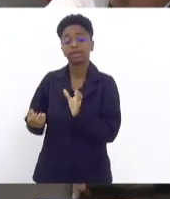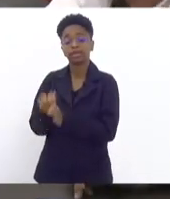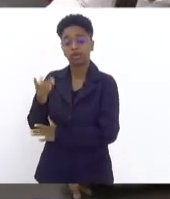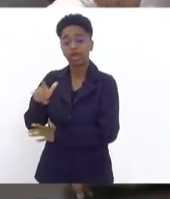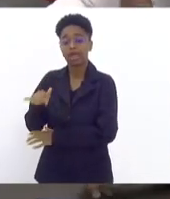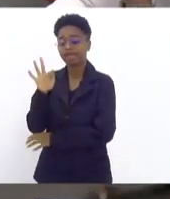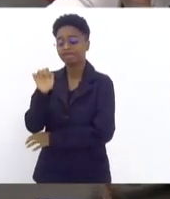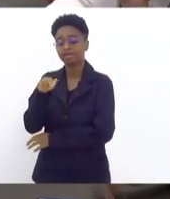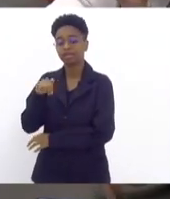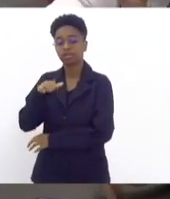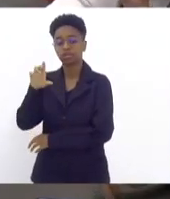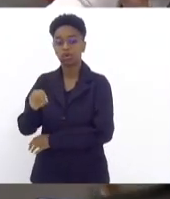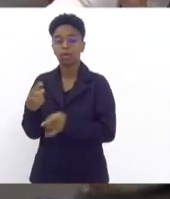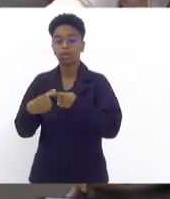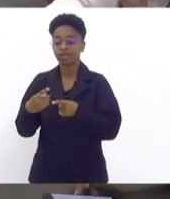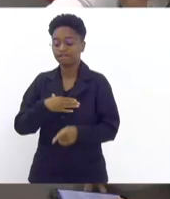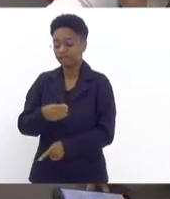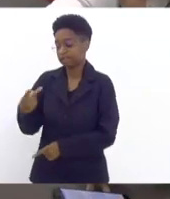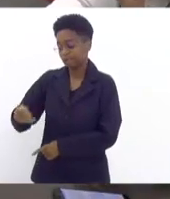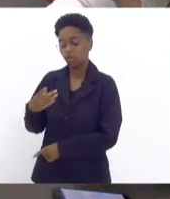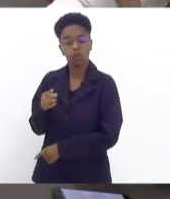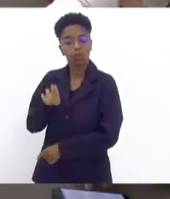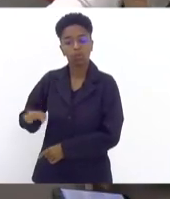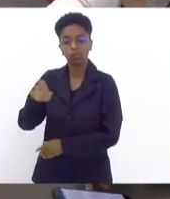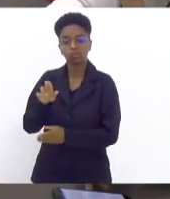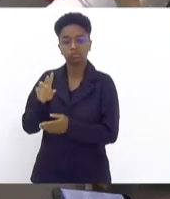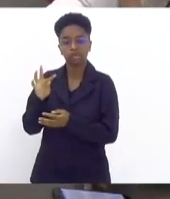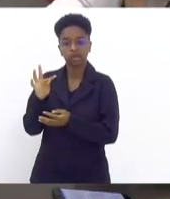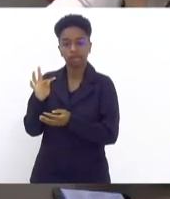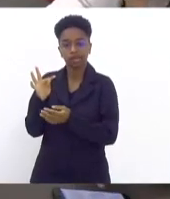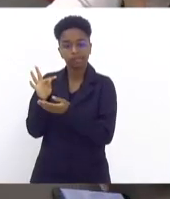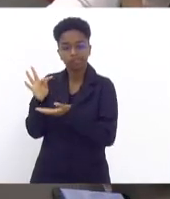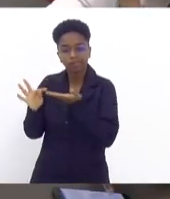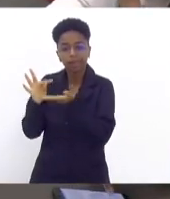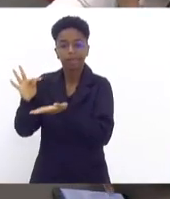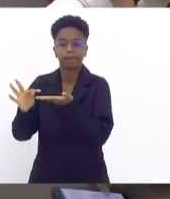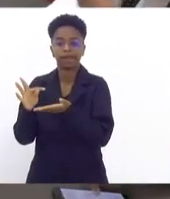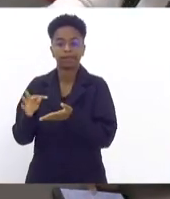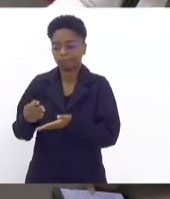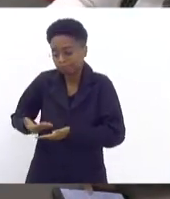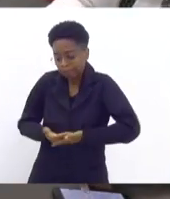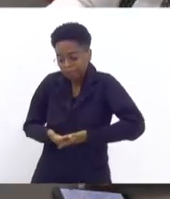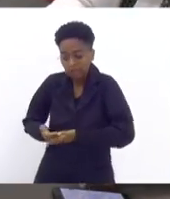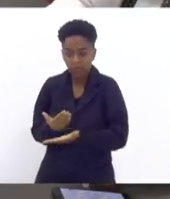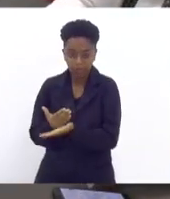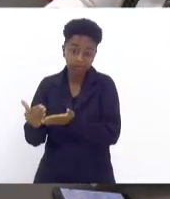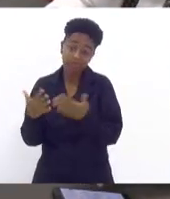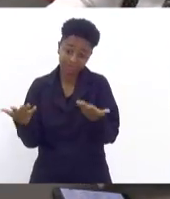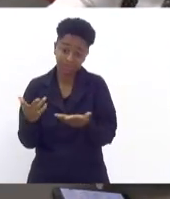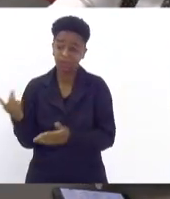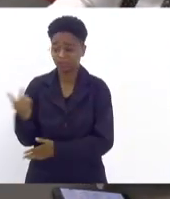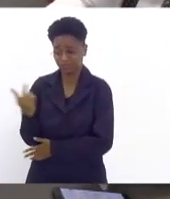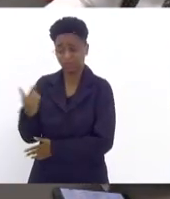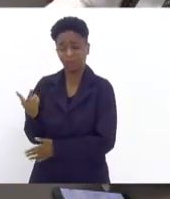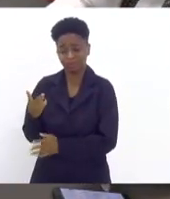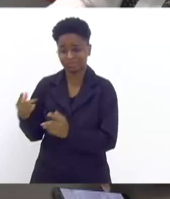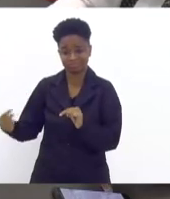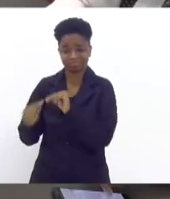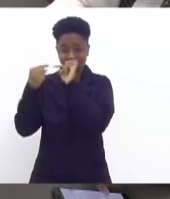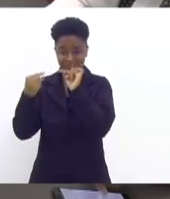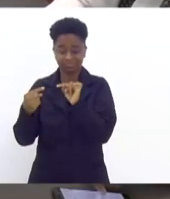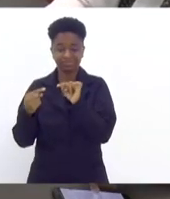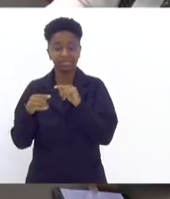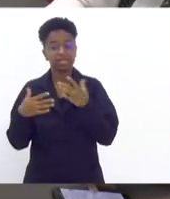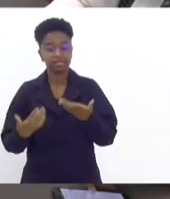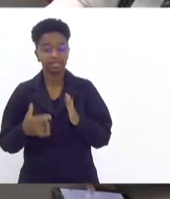musicoterapia desde bem pequenininha. Então é duplamente legislado em causa própria, tanto a autoria quanto o relatório. Maravilha. O